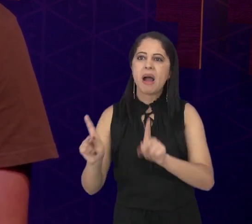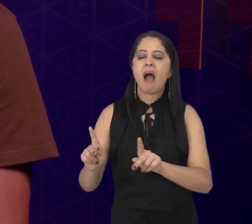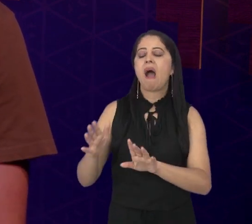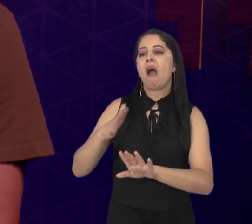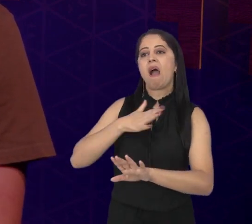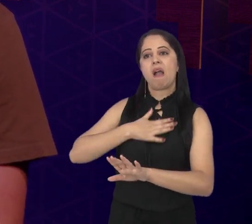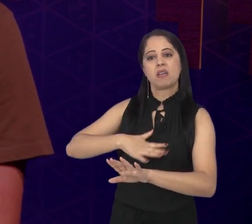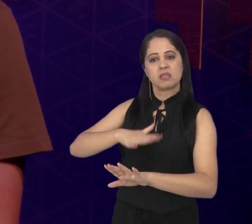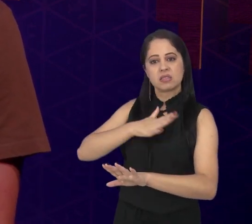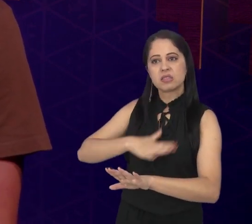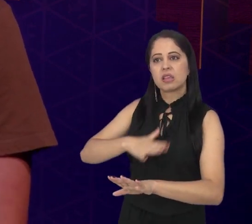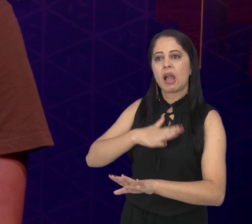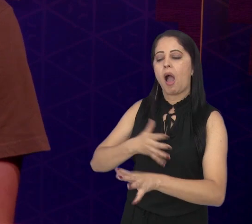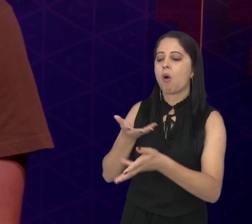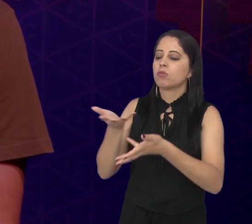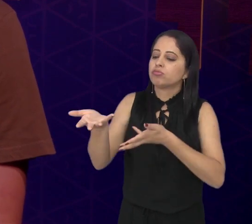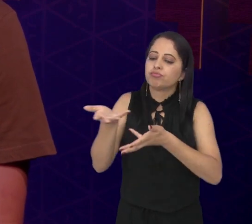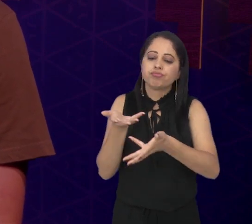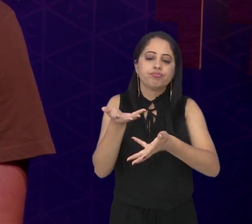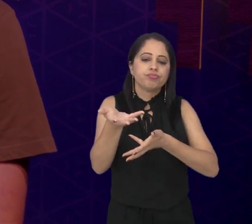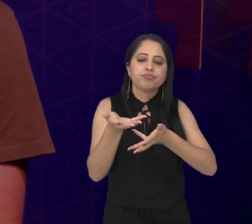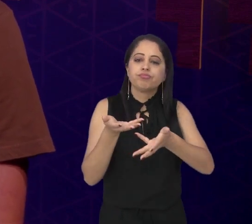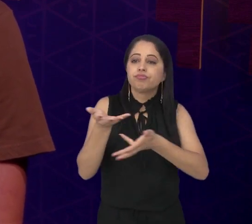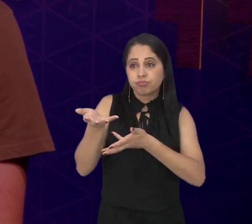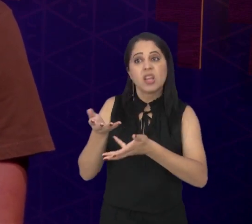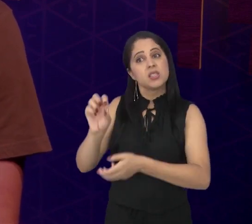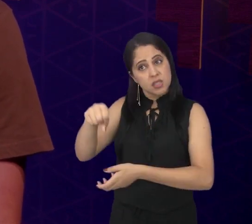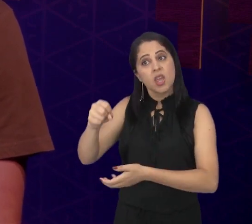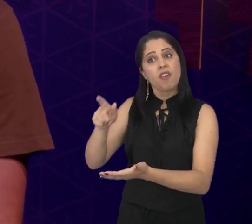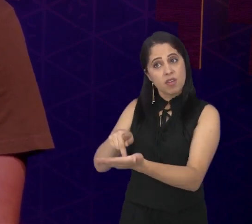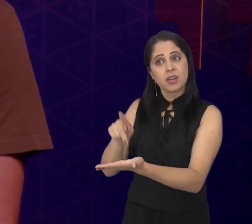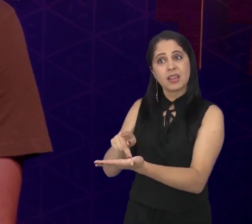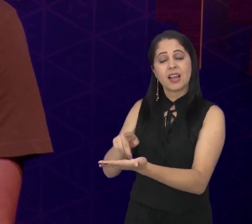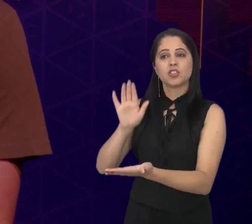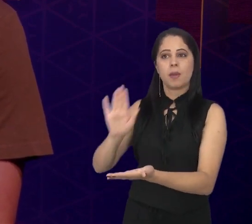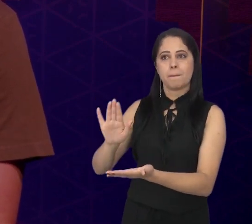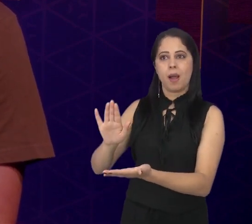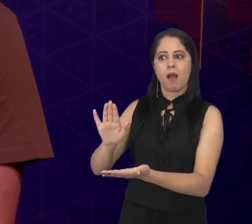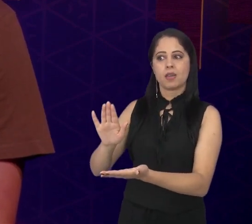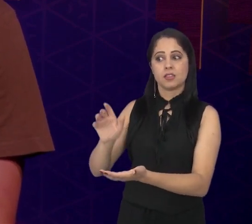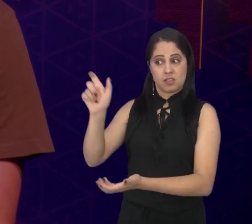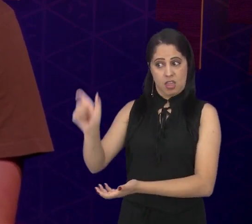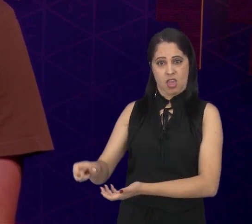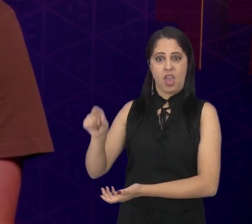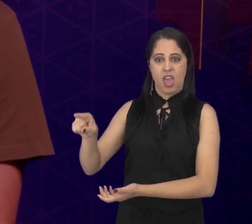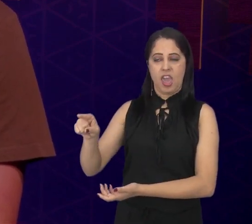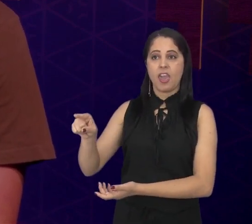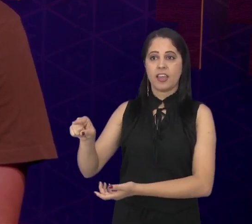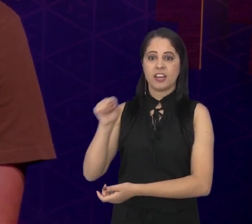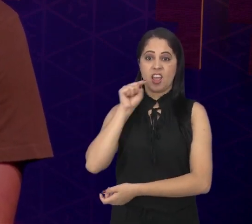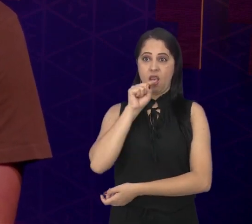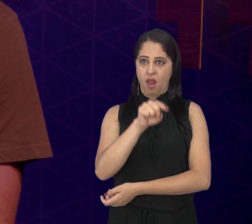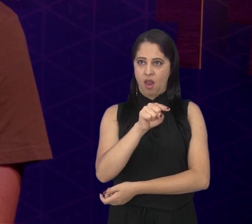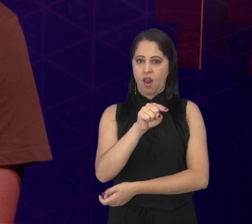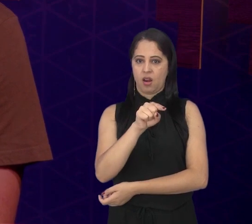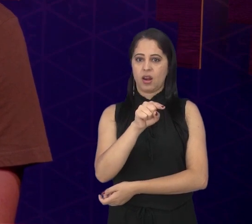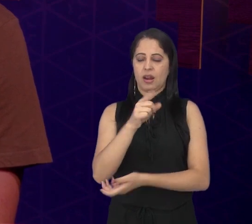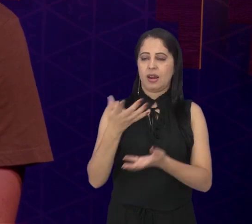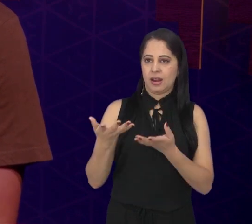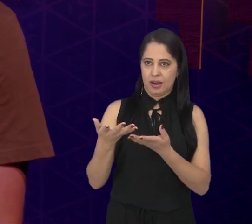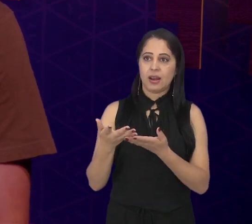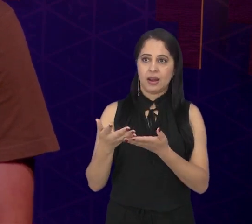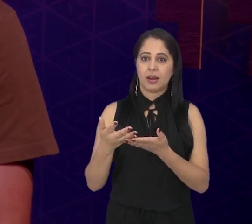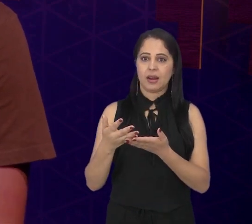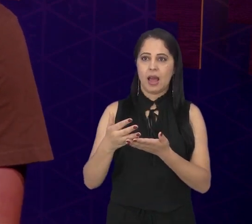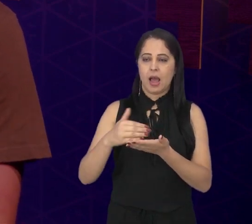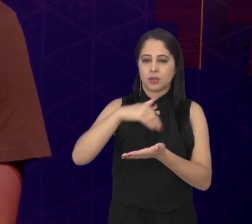ele parecia ser um super diplomata, um cara da paz, que era mesmo. Mas ele não deixou, por exemplo, de fazer